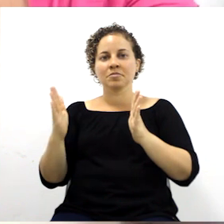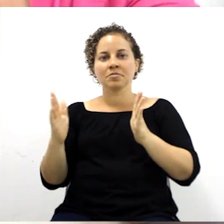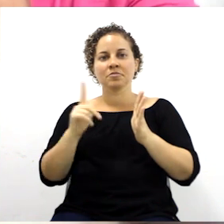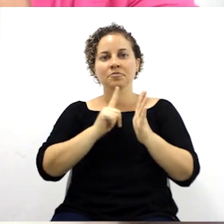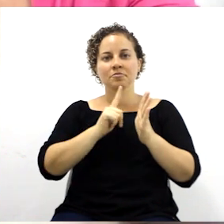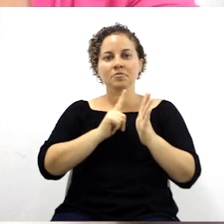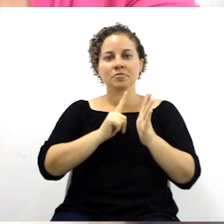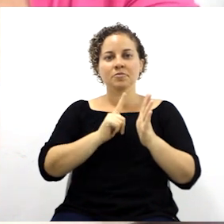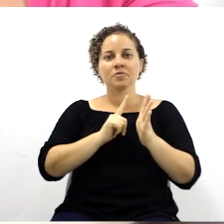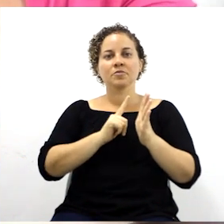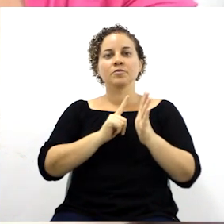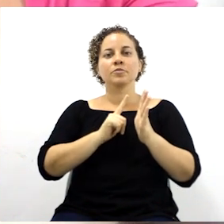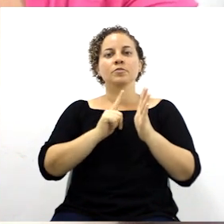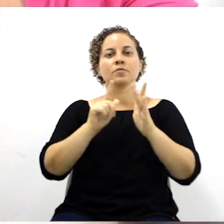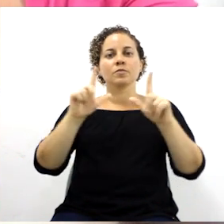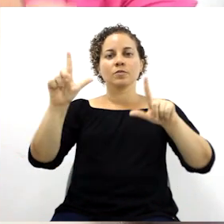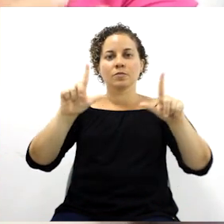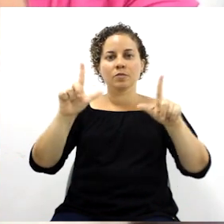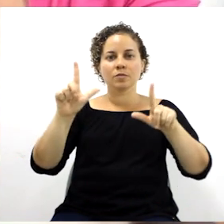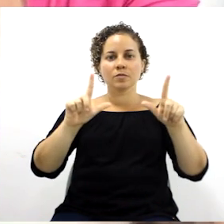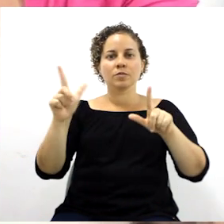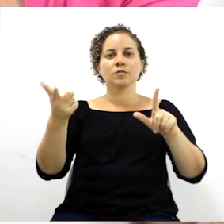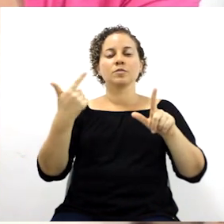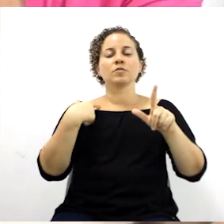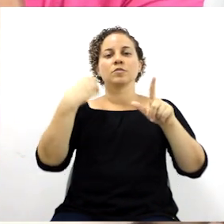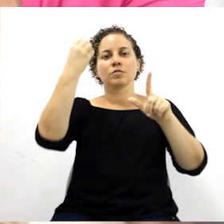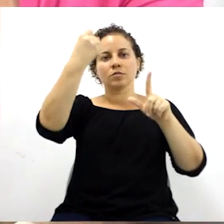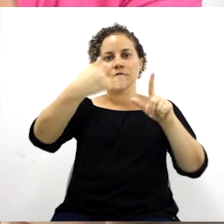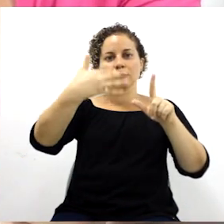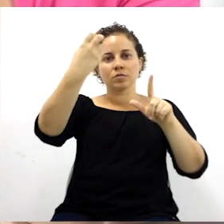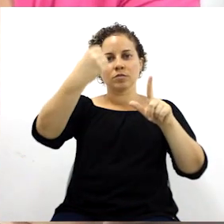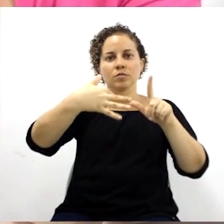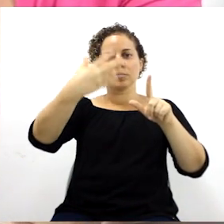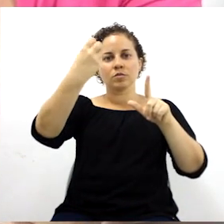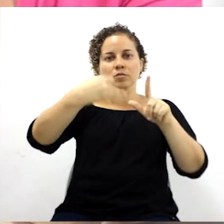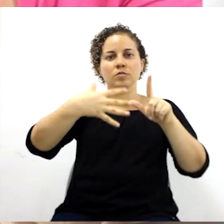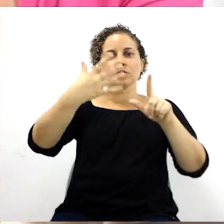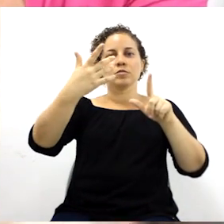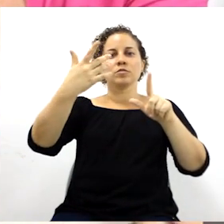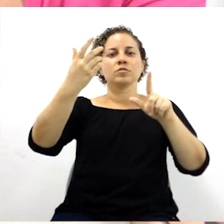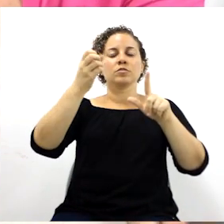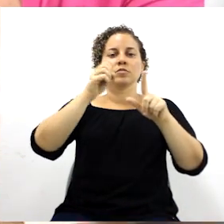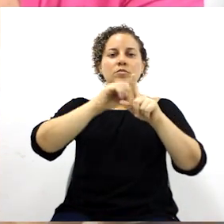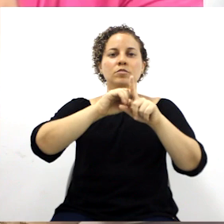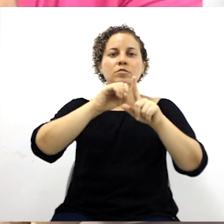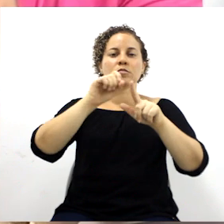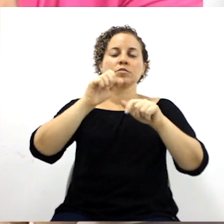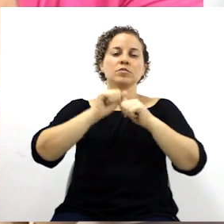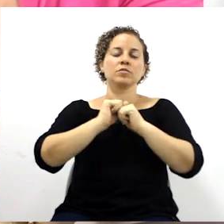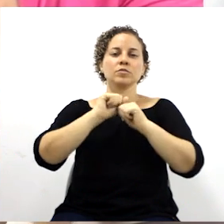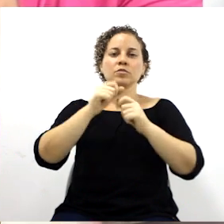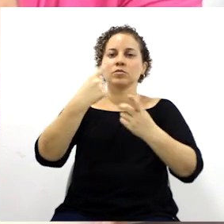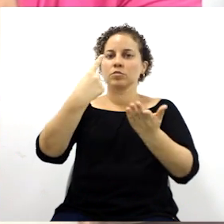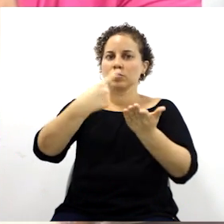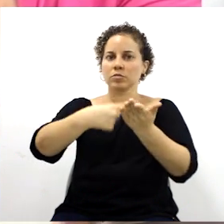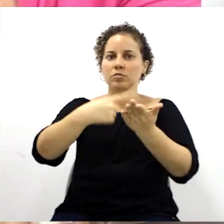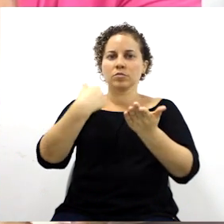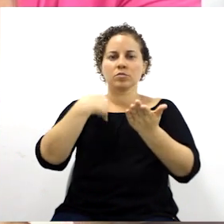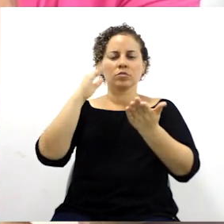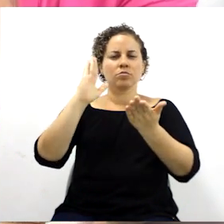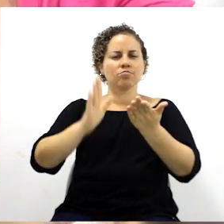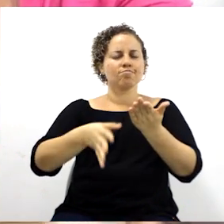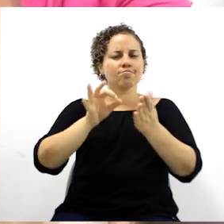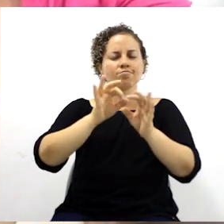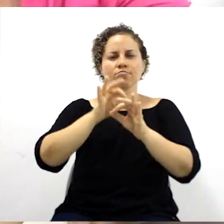já TVs, né, com tutoriais fixos, onde alguns fixos, outros não, tutoriais